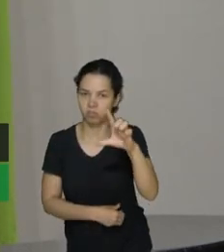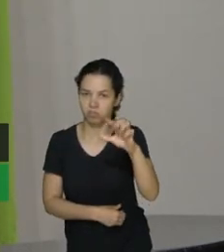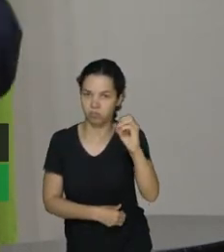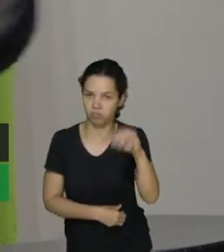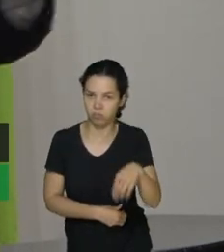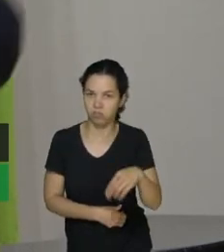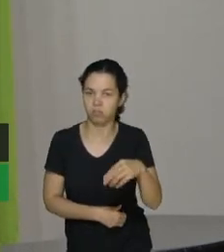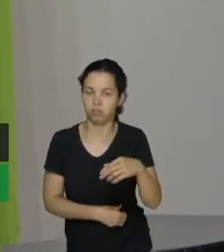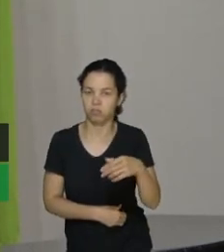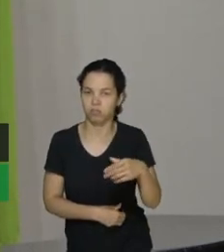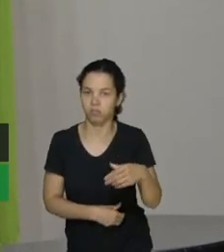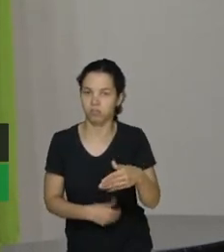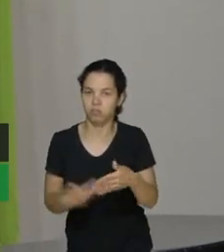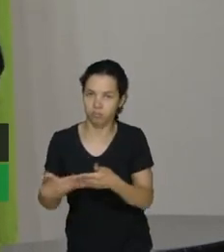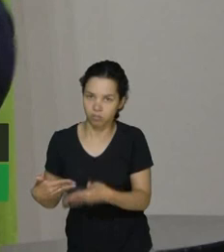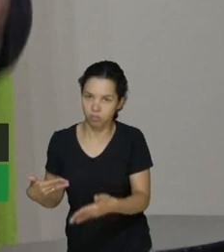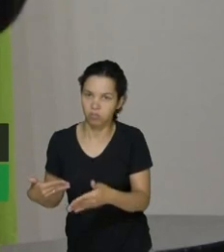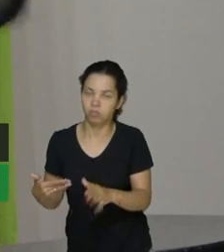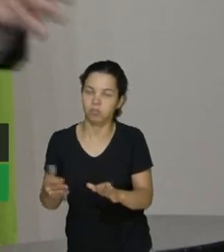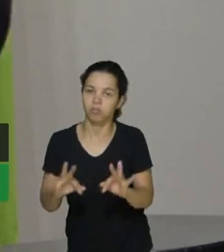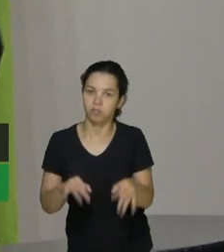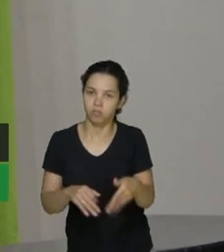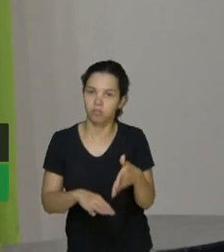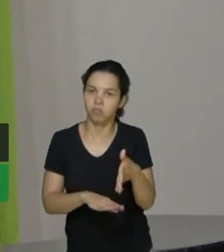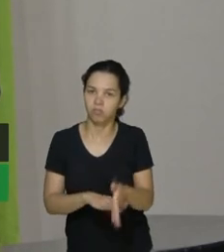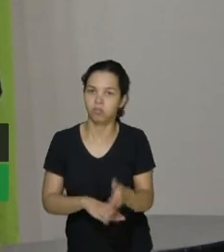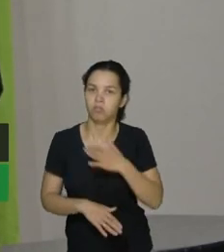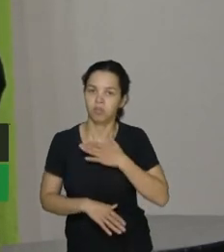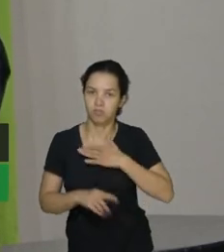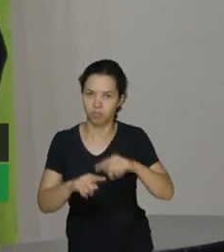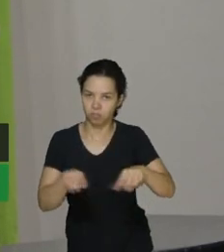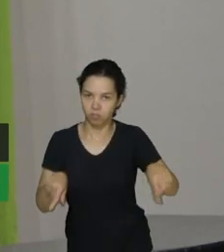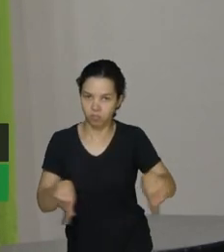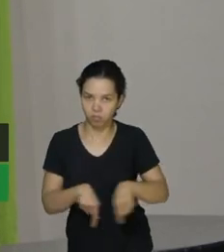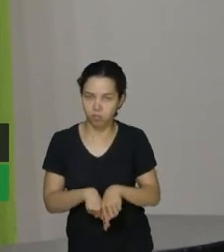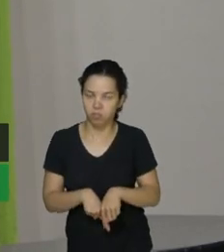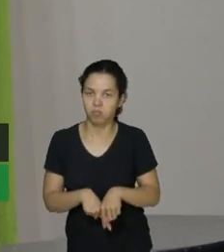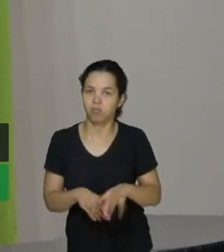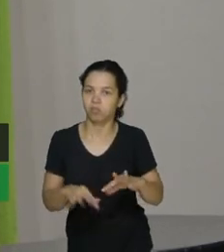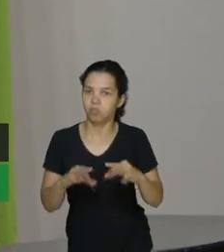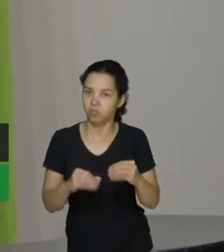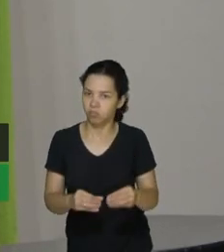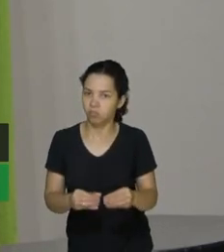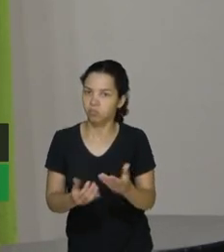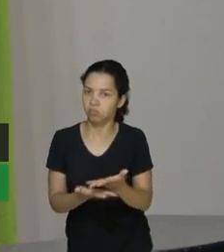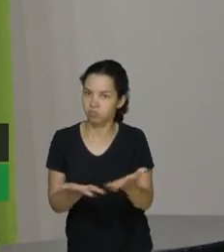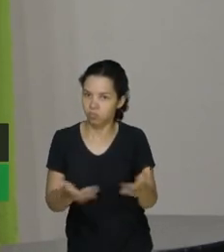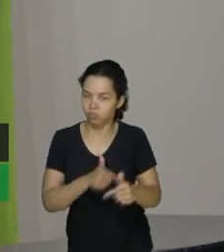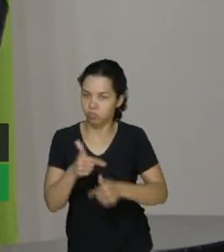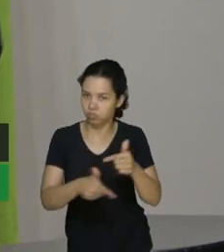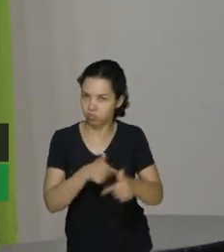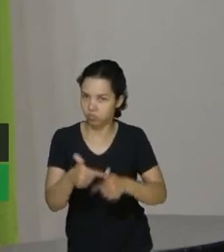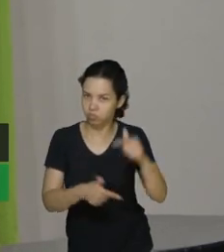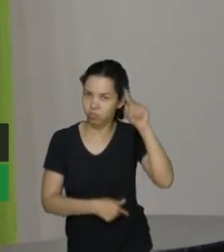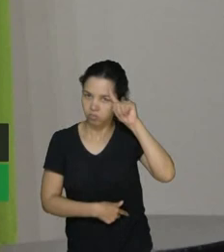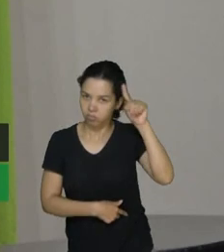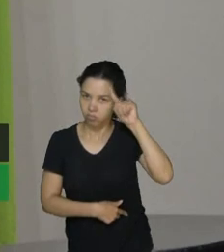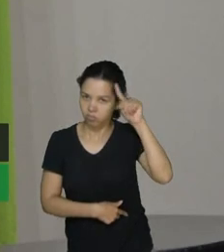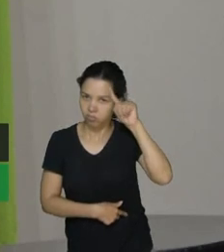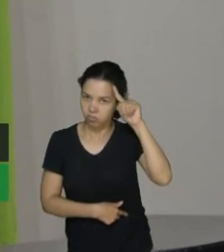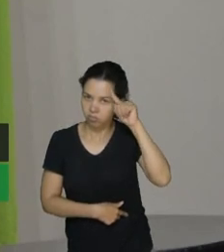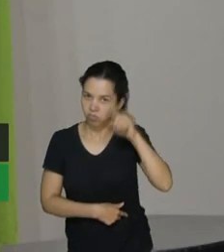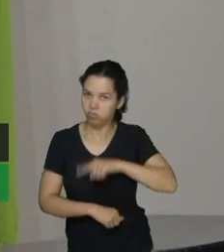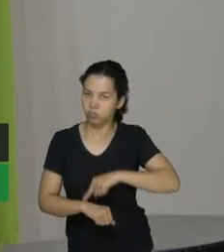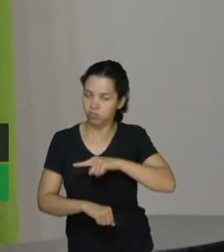funcionários da entrada até a saída, ao meu gabinete, ao gabinete que trabalha todos os dias, todas as